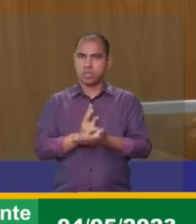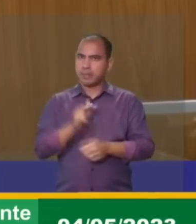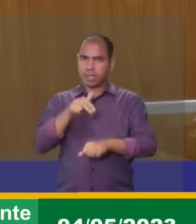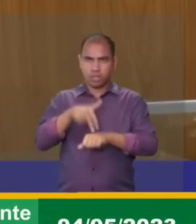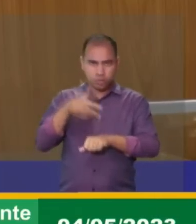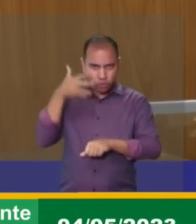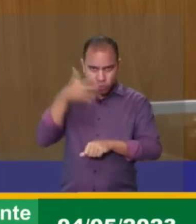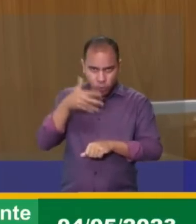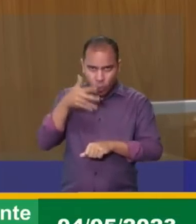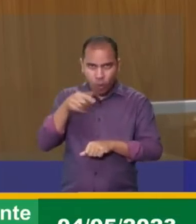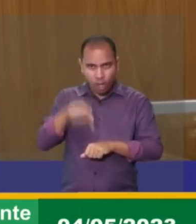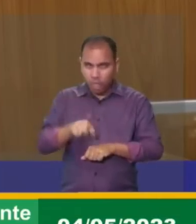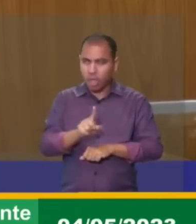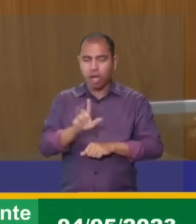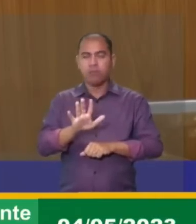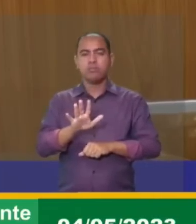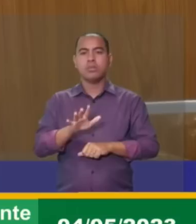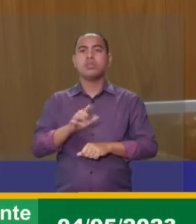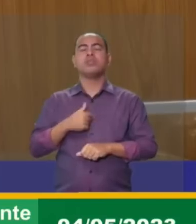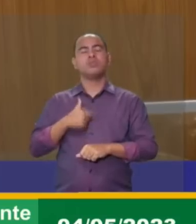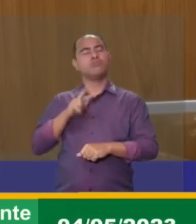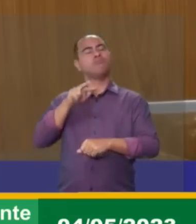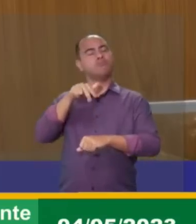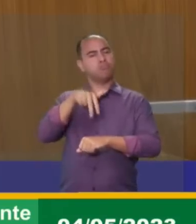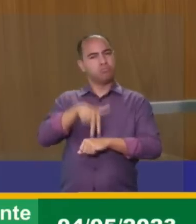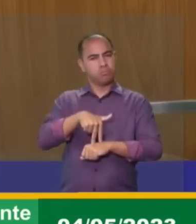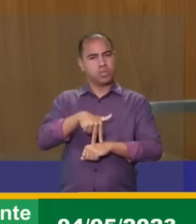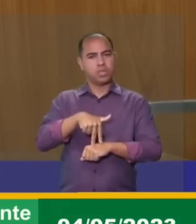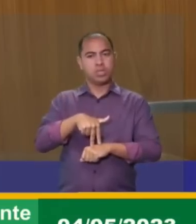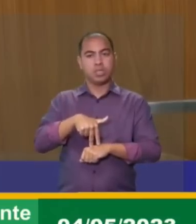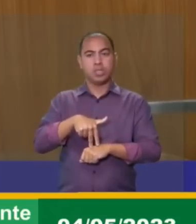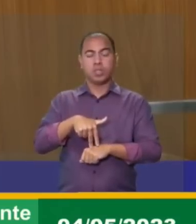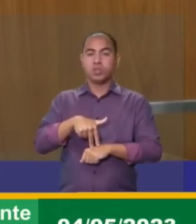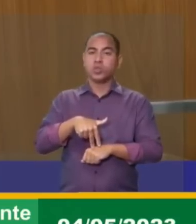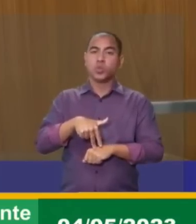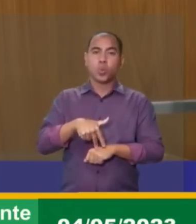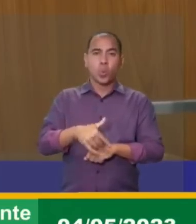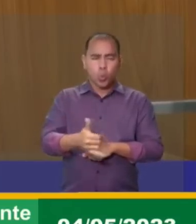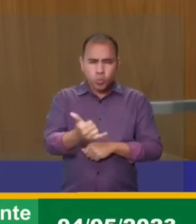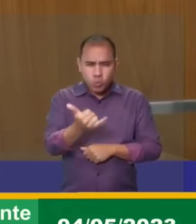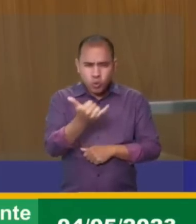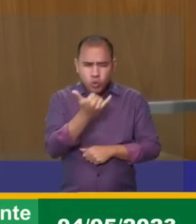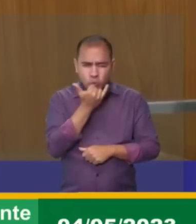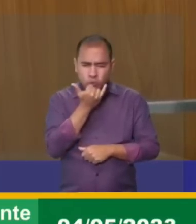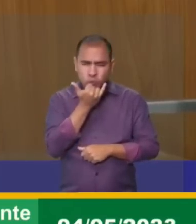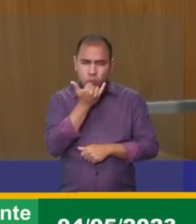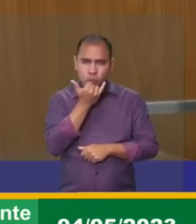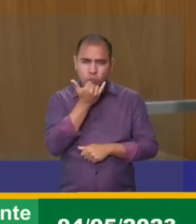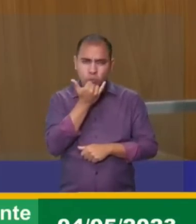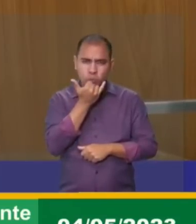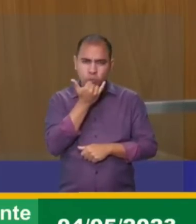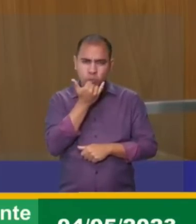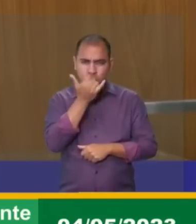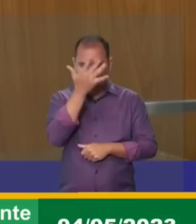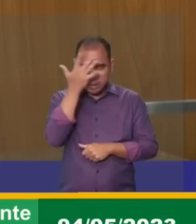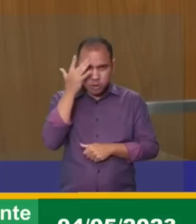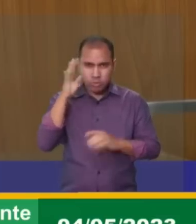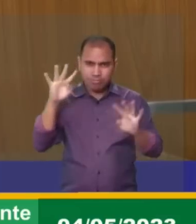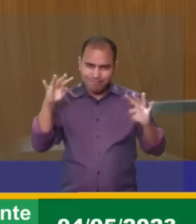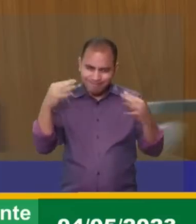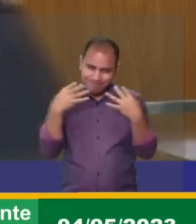mas venho aqui a Tribuna para pedir desculpas aqueles que estão hoje nos escutando e nos